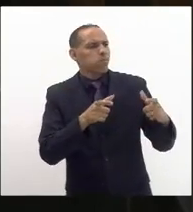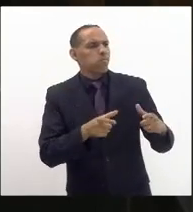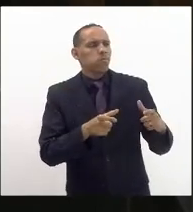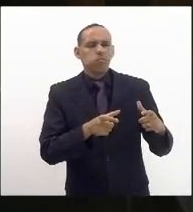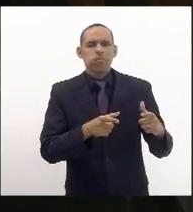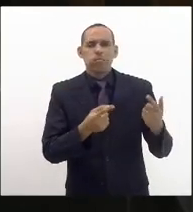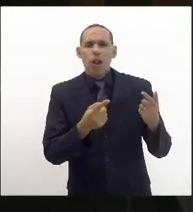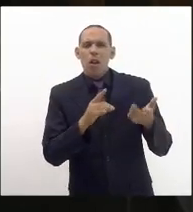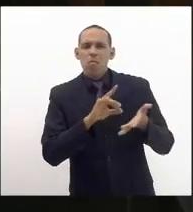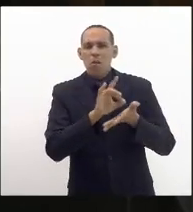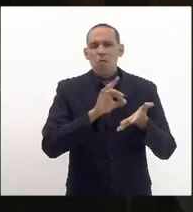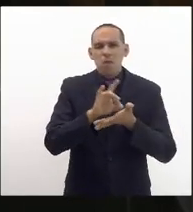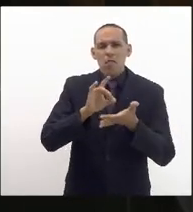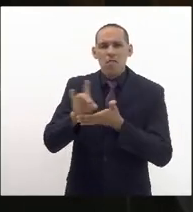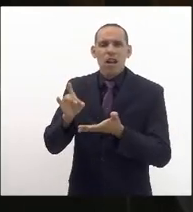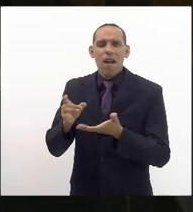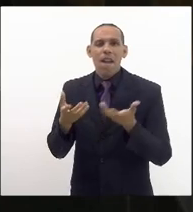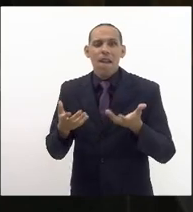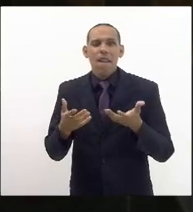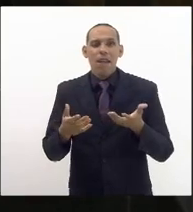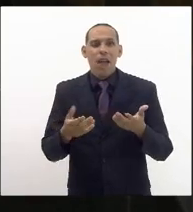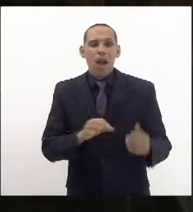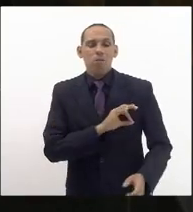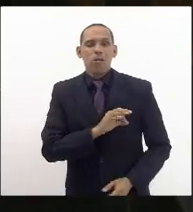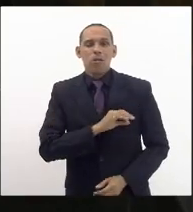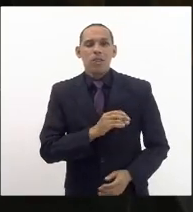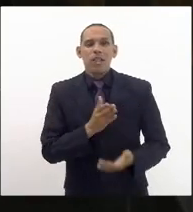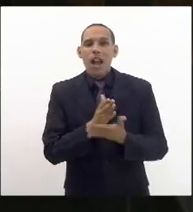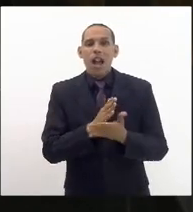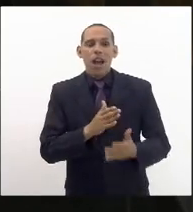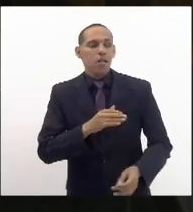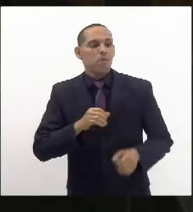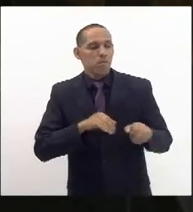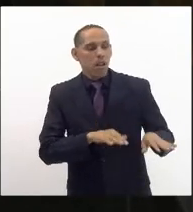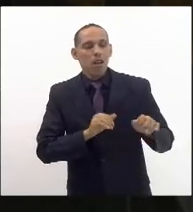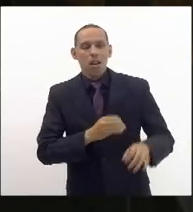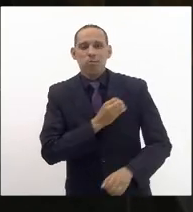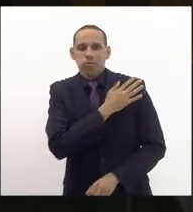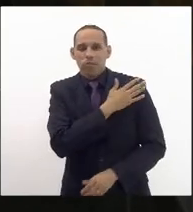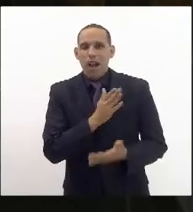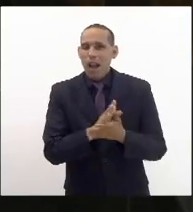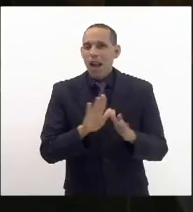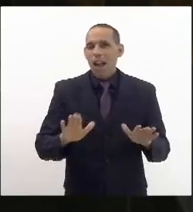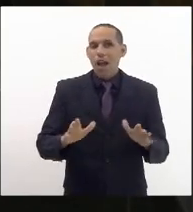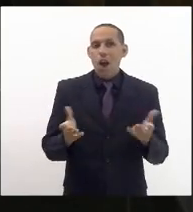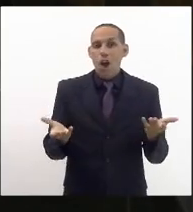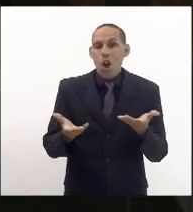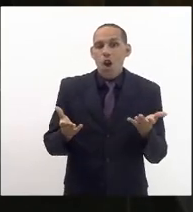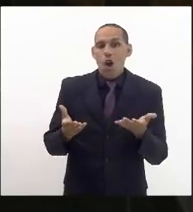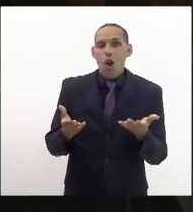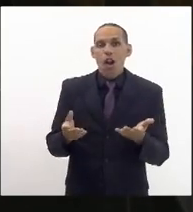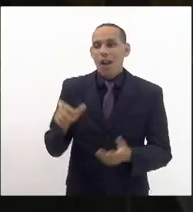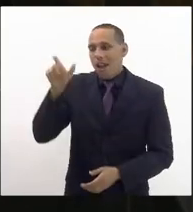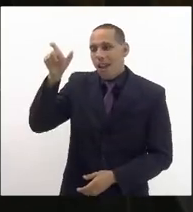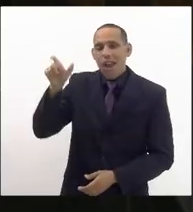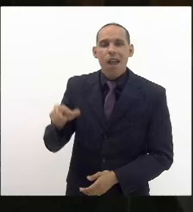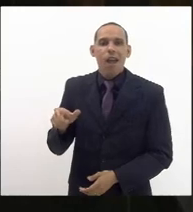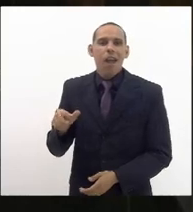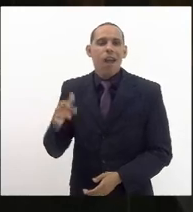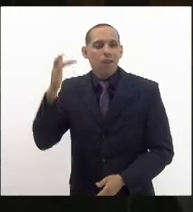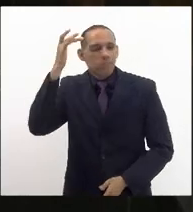a desmilitarização da polícia, mas hoje dá de bom moço. Um herege, um anticristo com